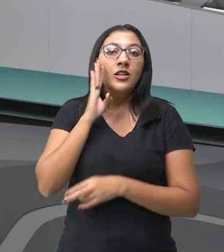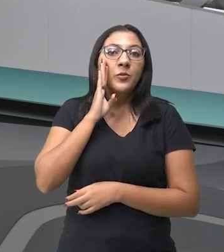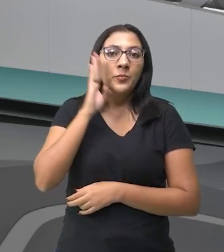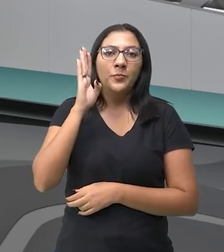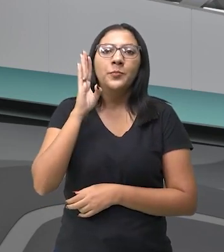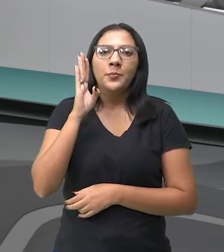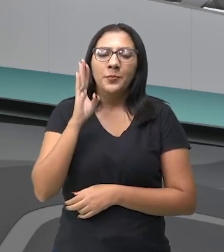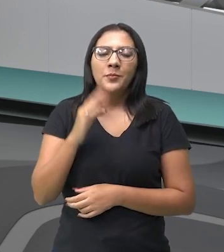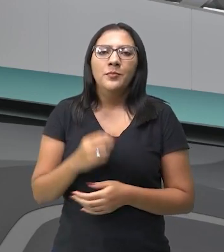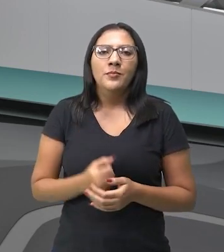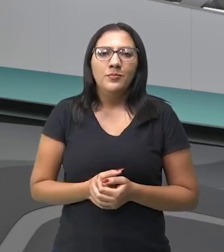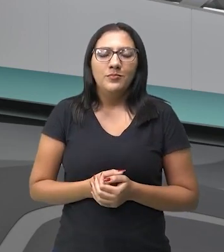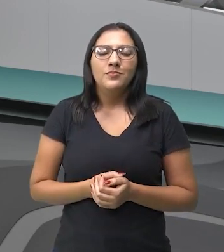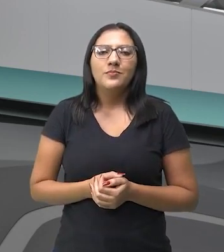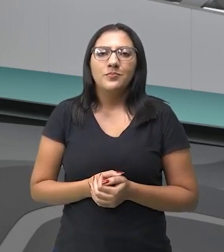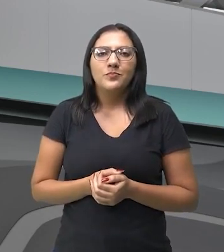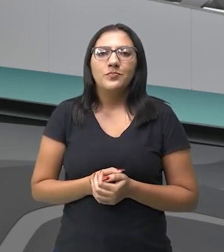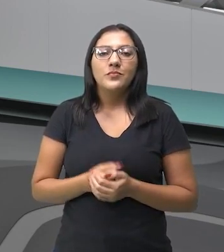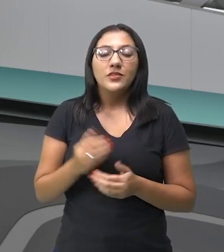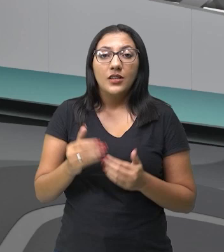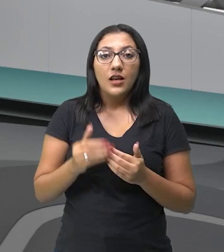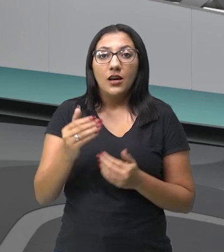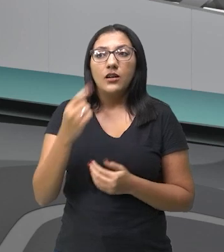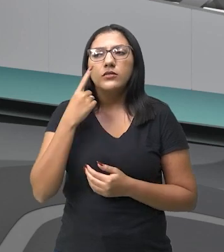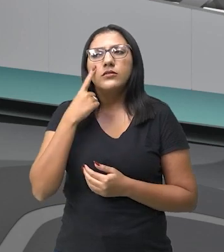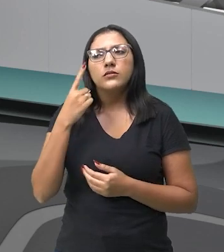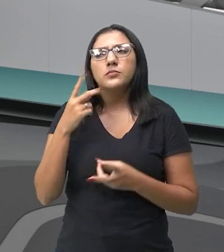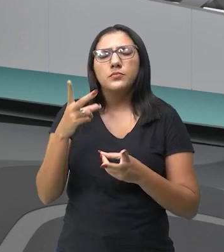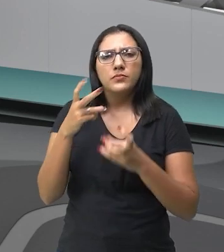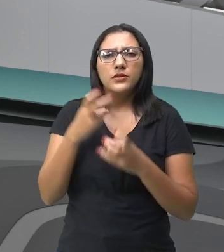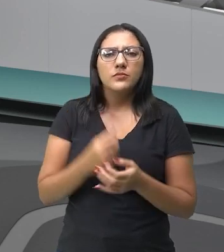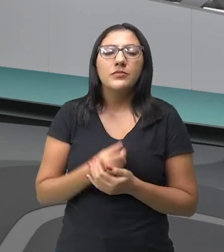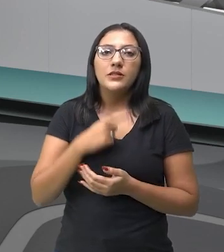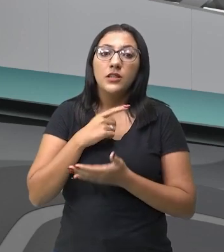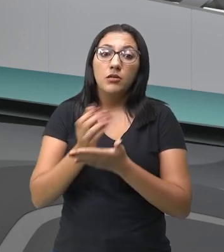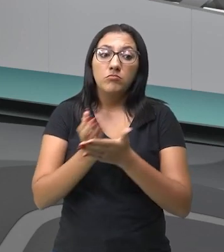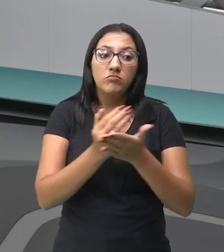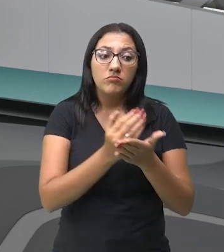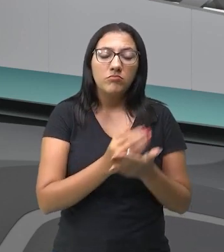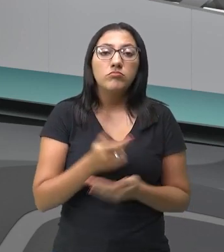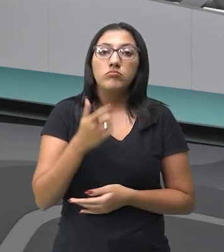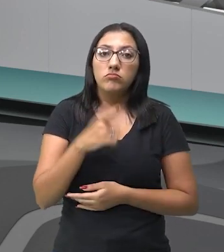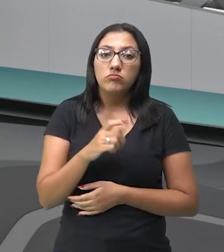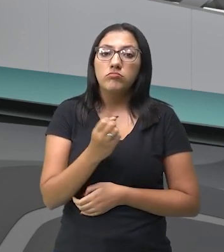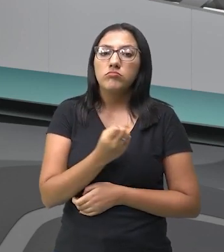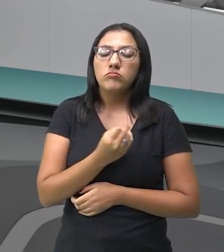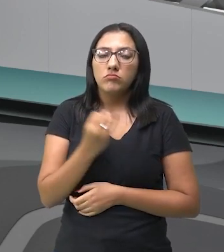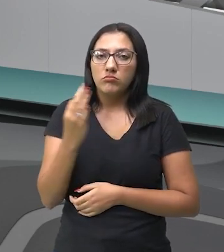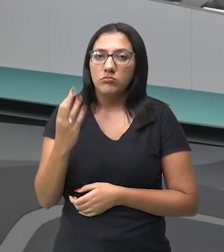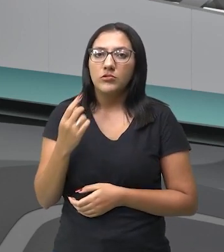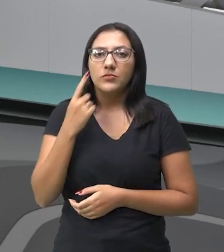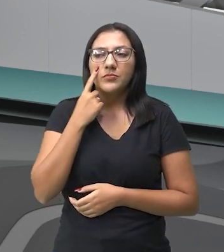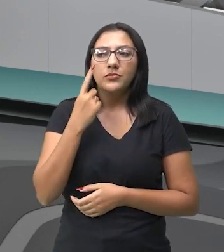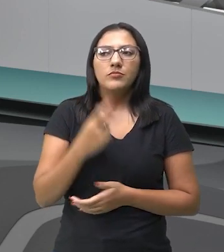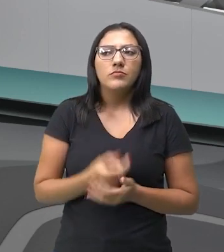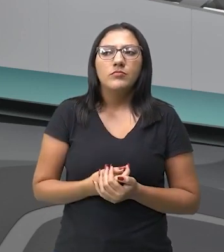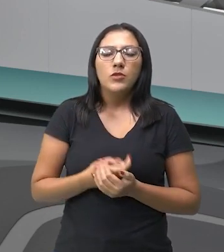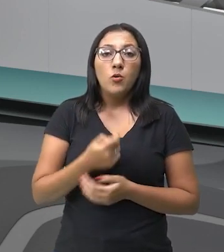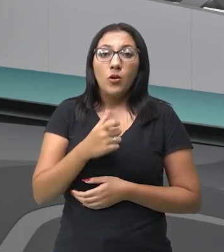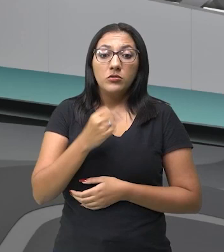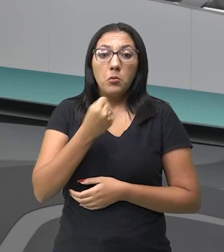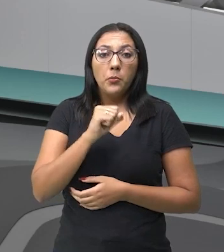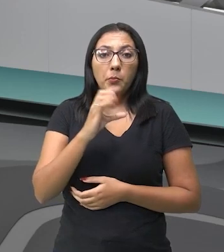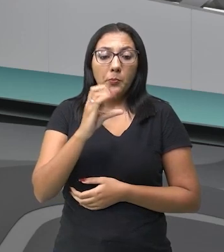quase 80%, né, vamos observar aqui, vamos aumentar o texto, isso. Quase 80%